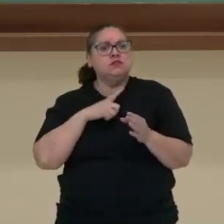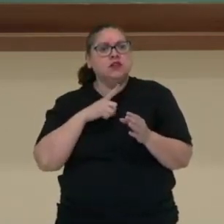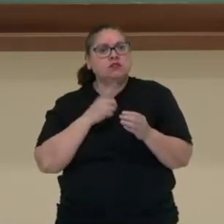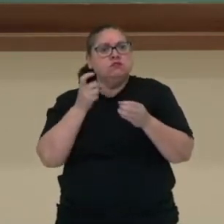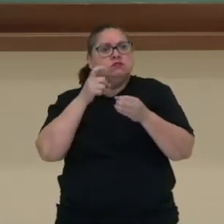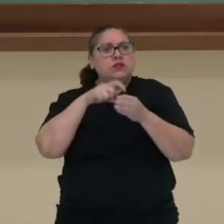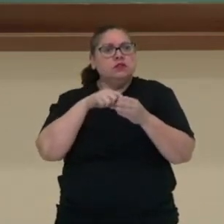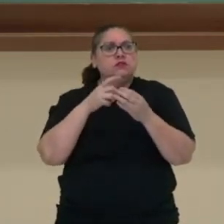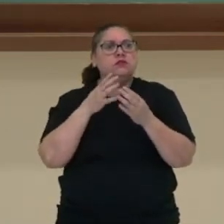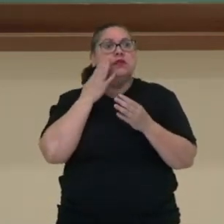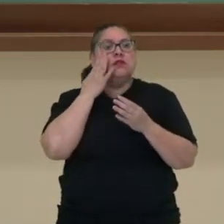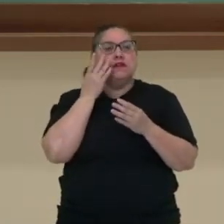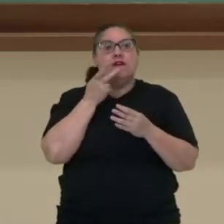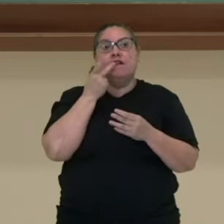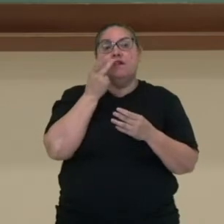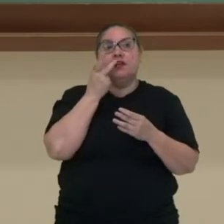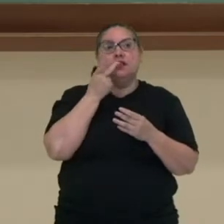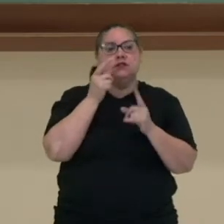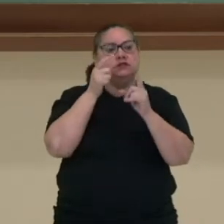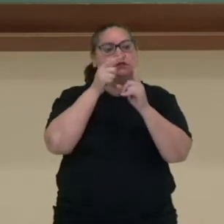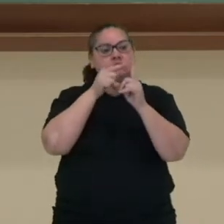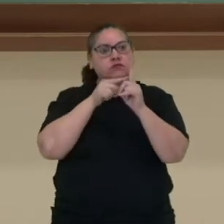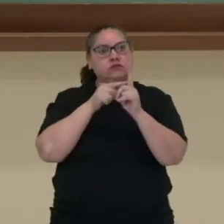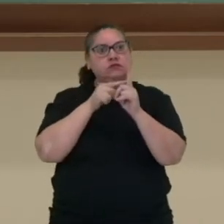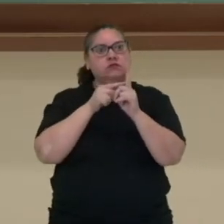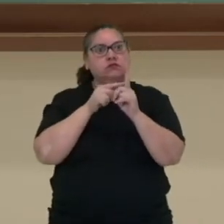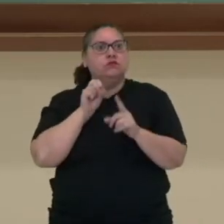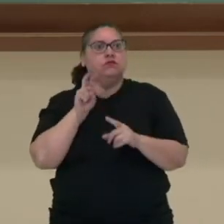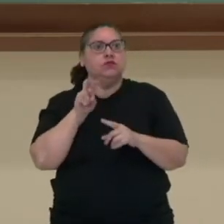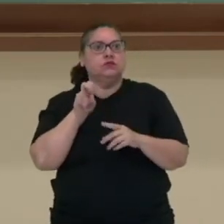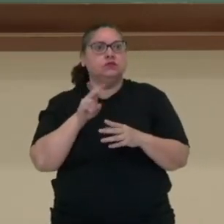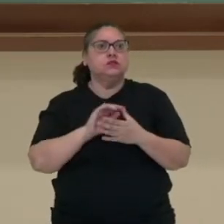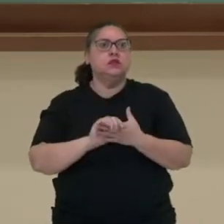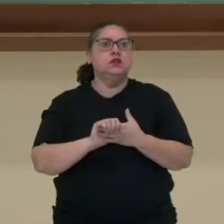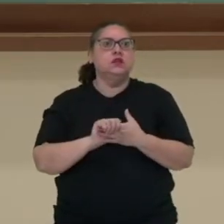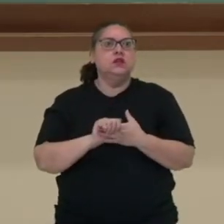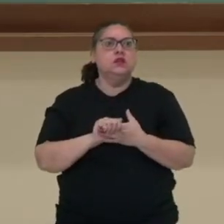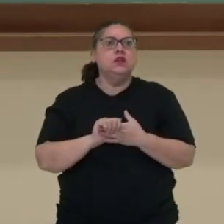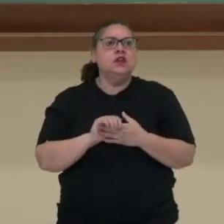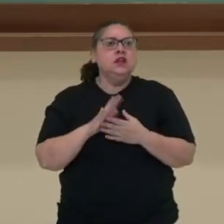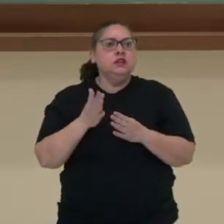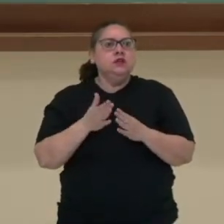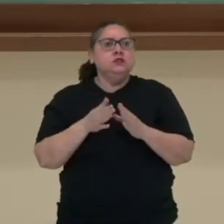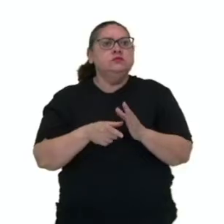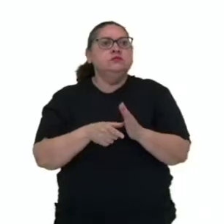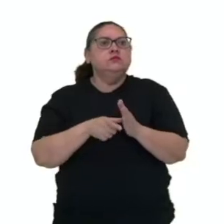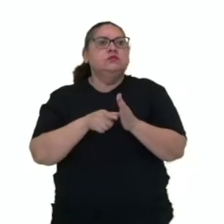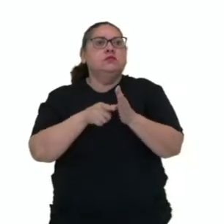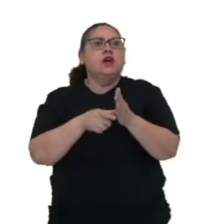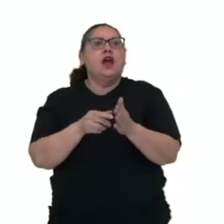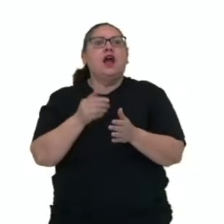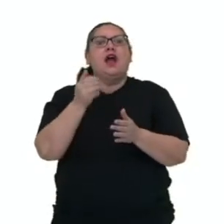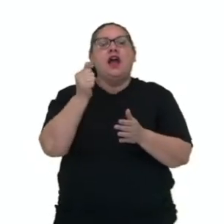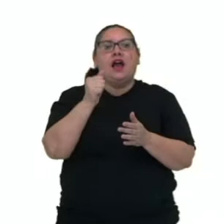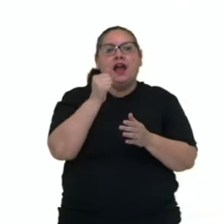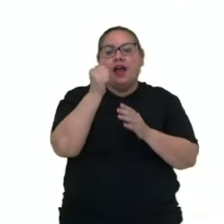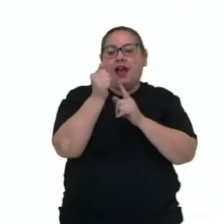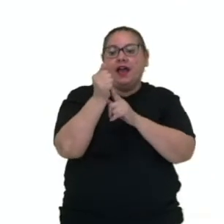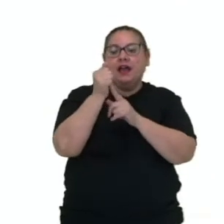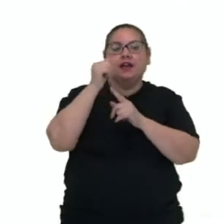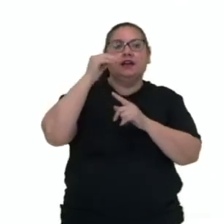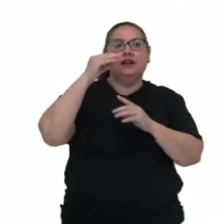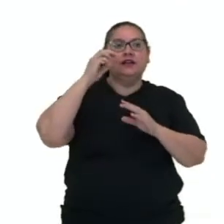vamos lá, falar das características dos vírus. Então, eles são chamados de